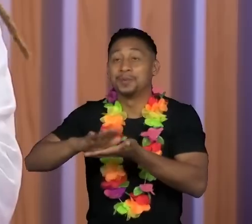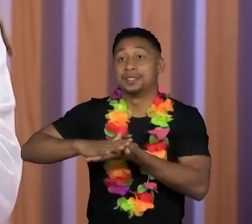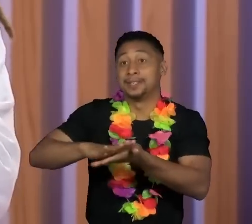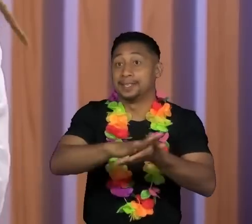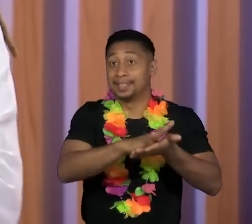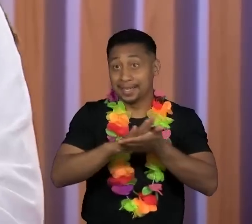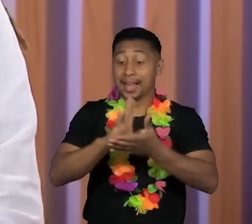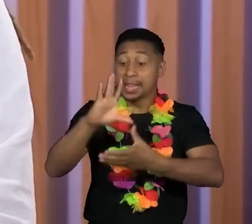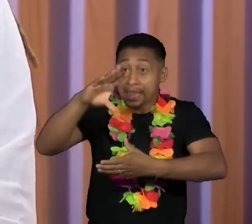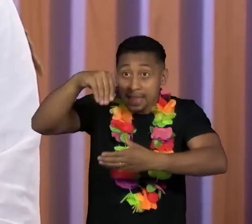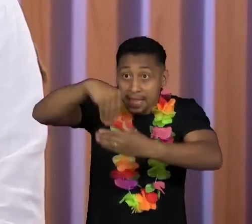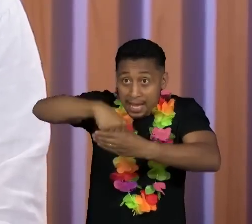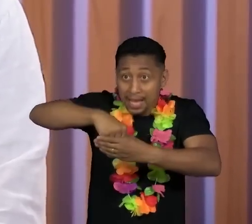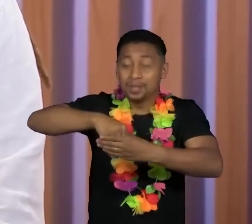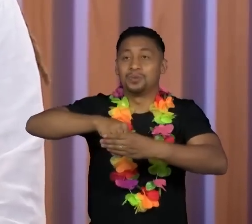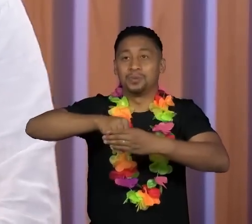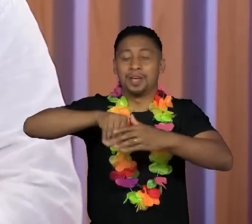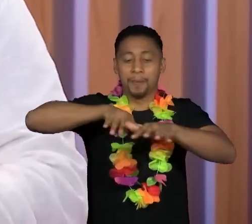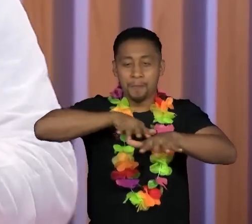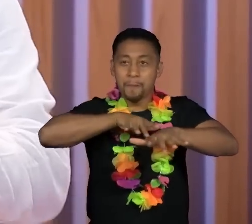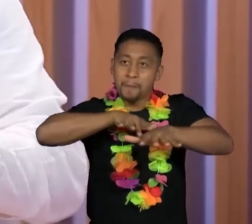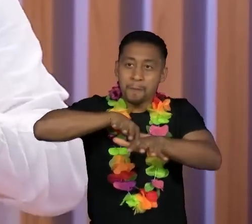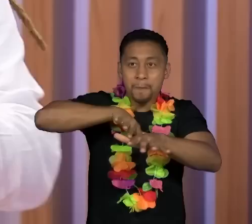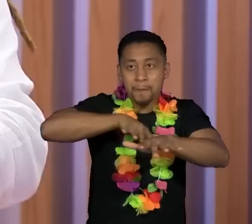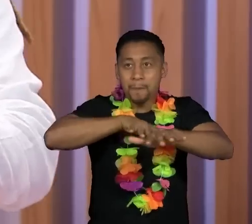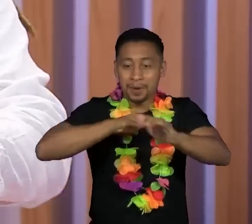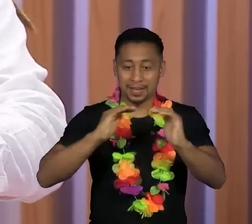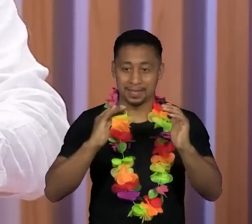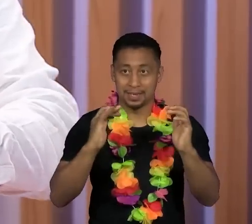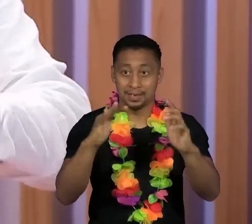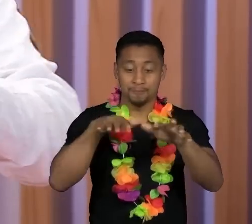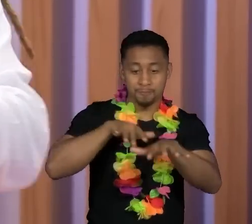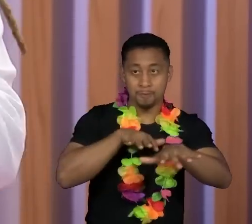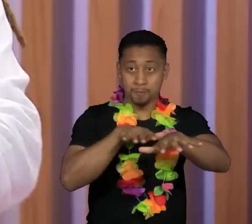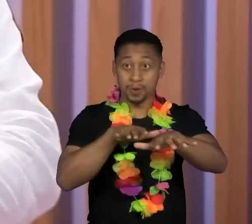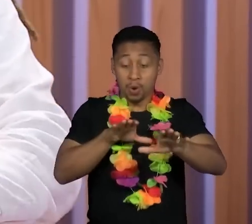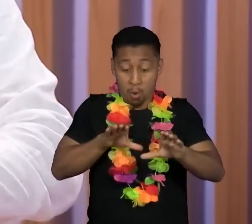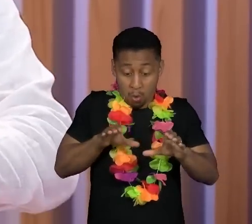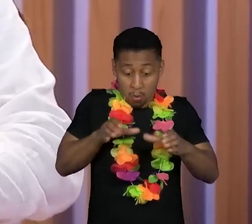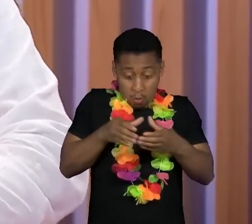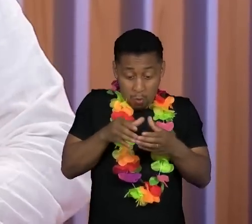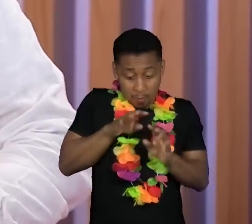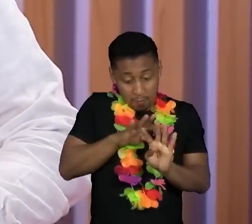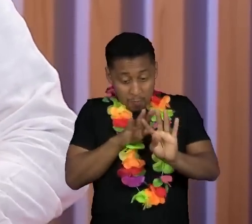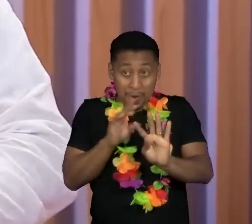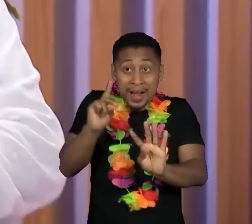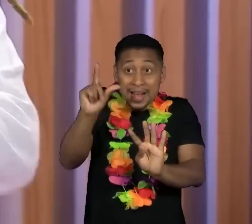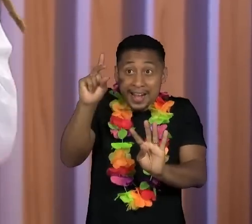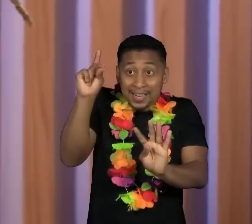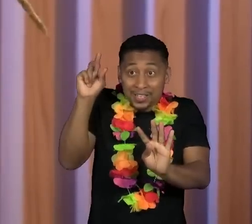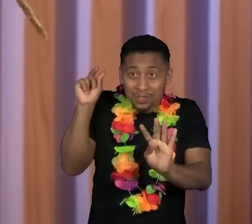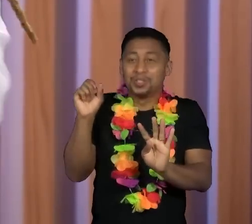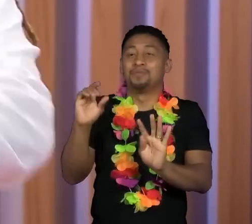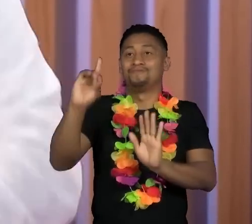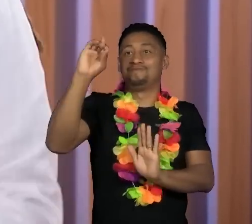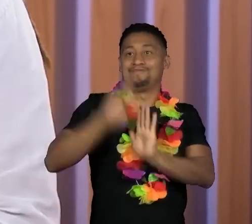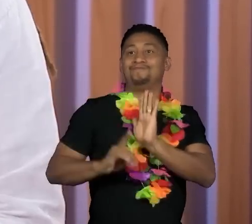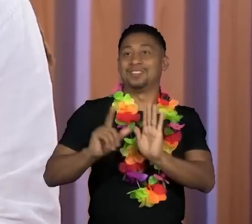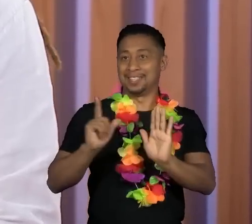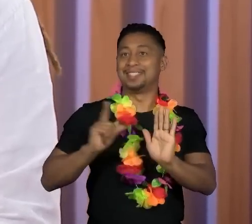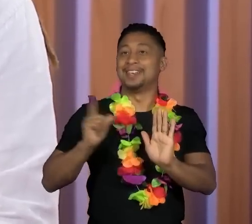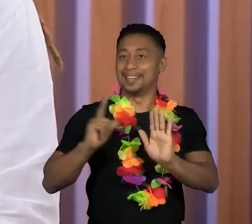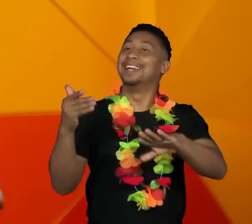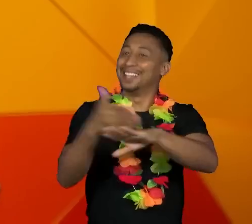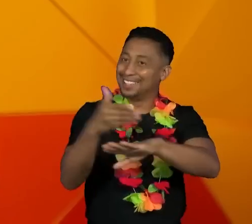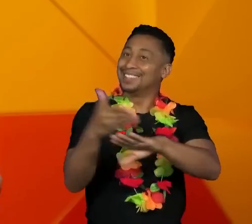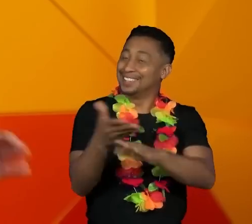direito dentro do sambódromo para que toda essa turma tenha acesso a participar, além de participar do carnaval, também acompanhar os